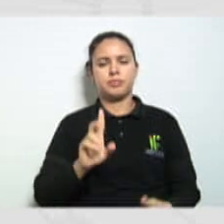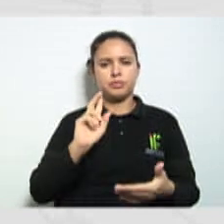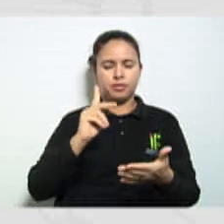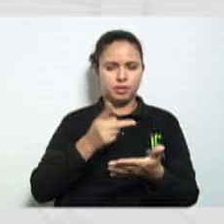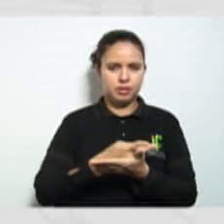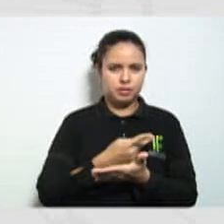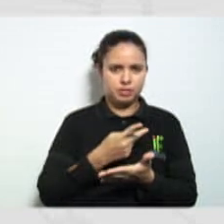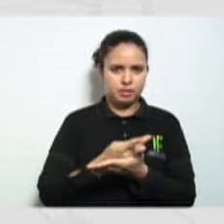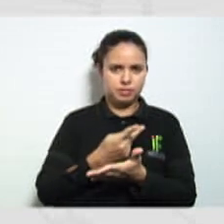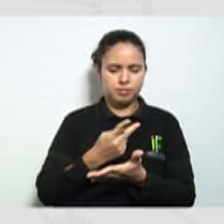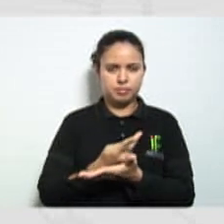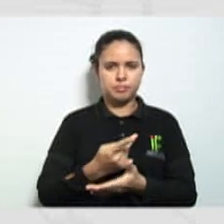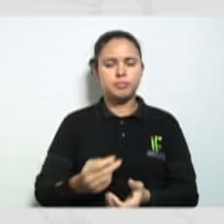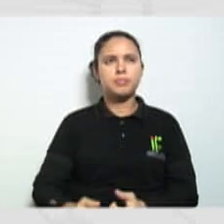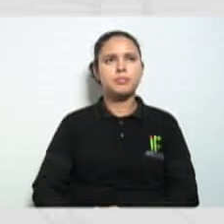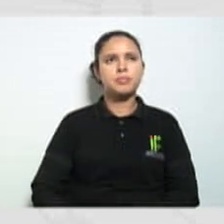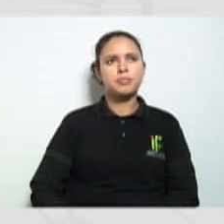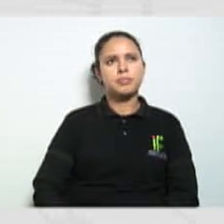está